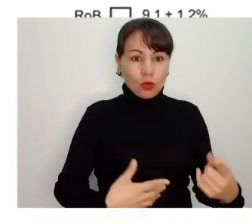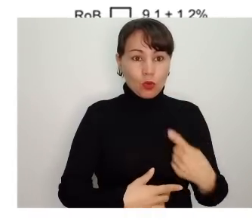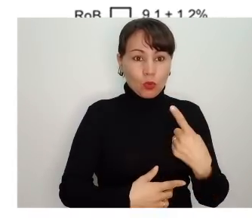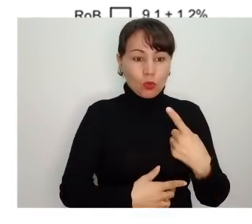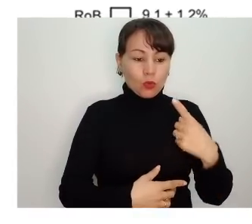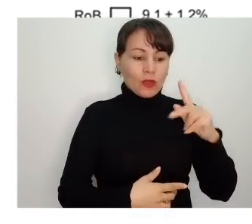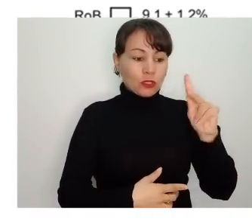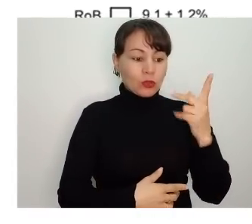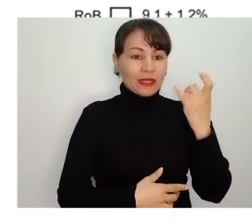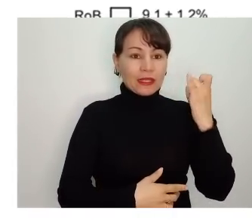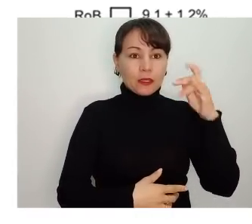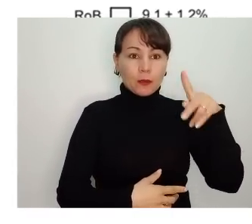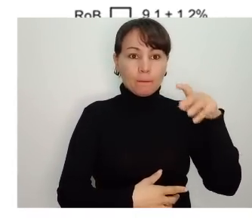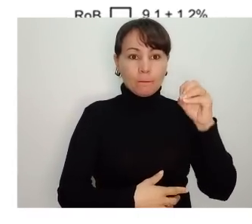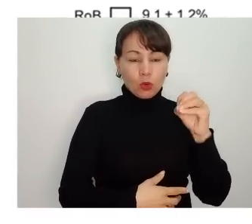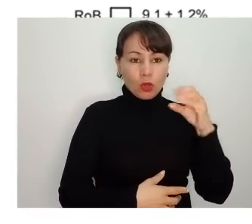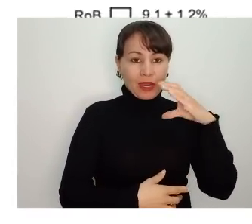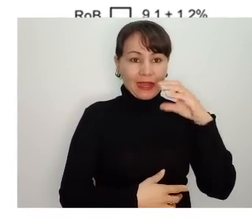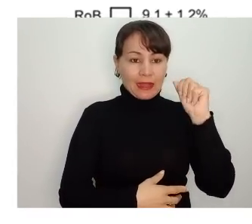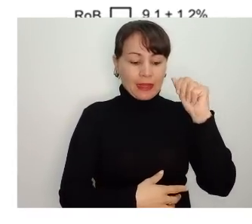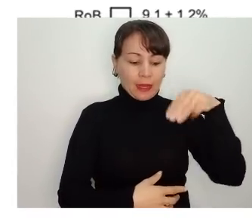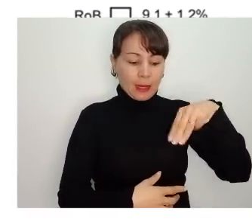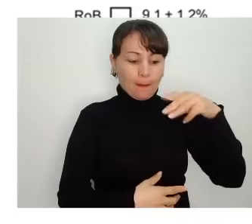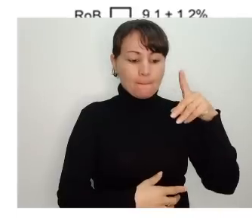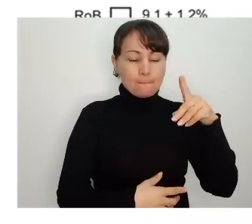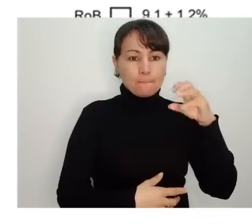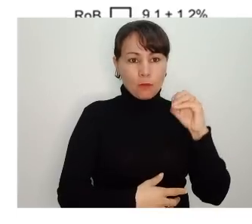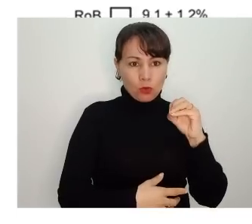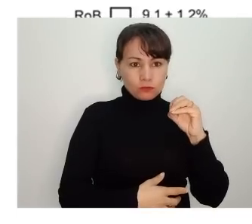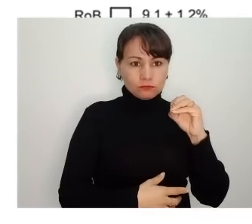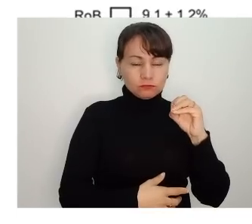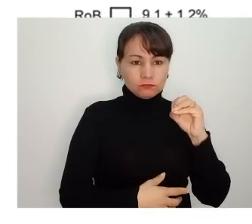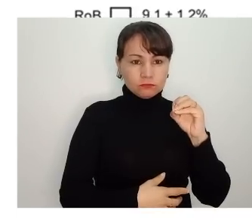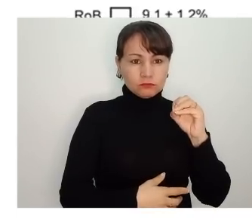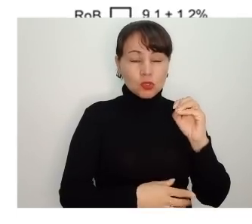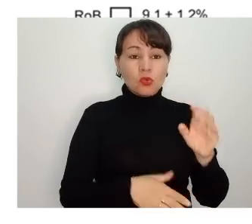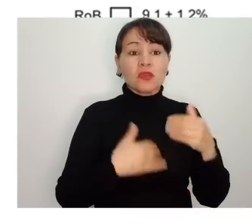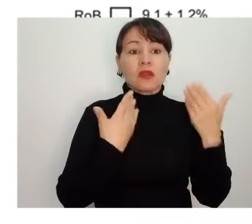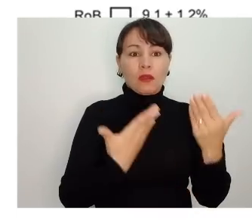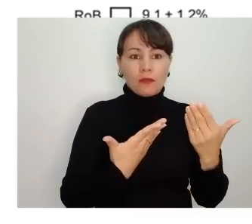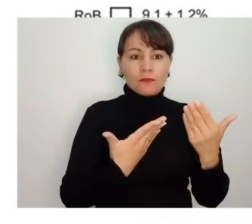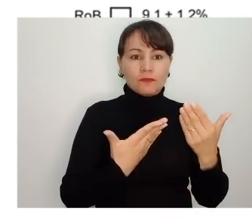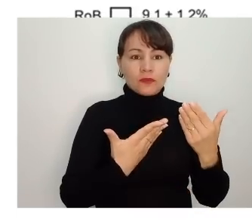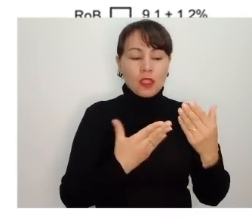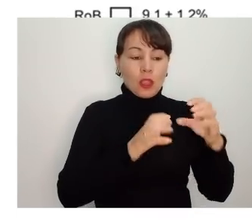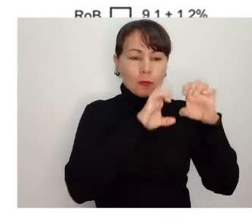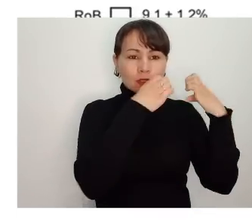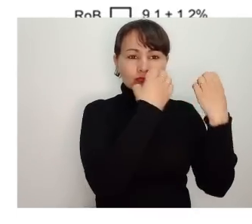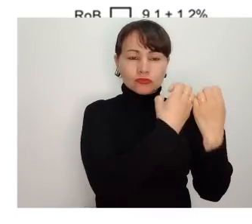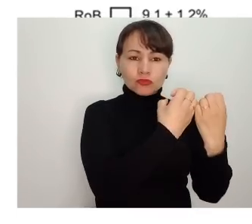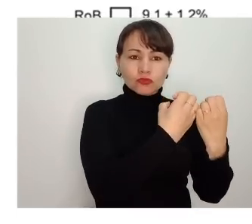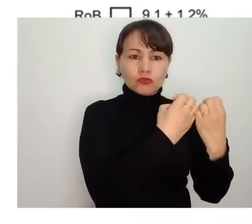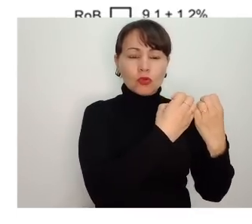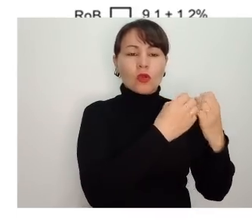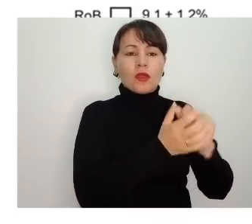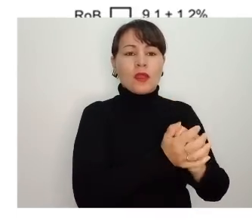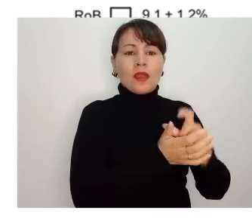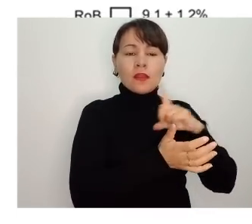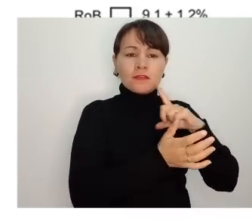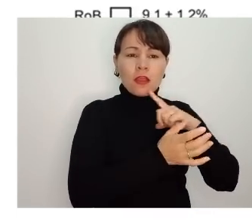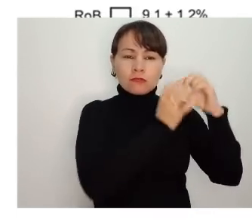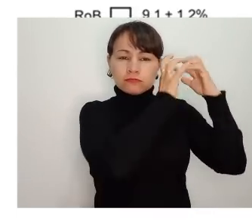deles é o hipocampo. O que seria o hipocampo? O hipocampo É uma estrutura localizada no